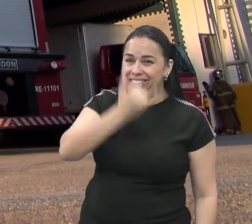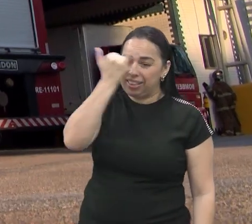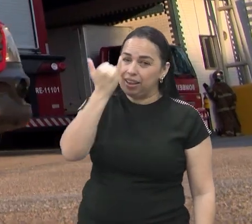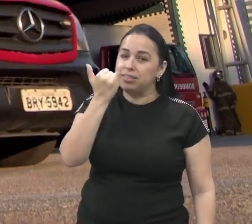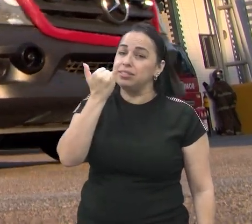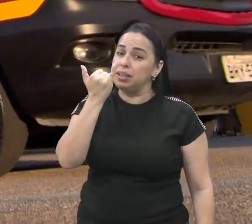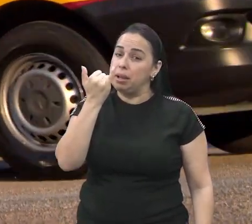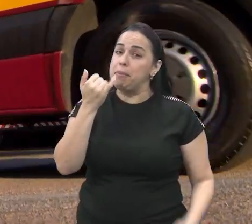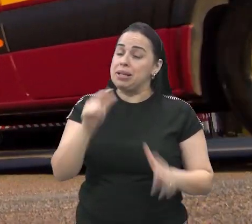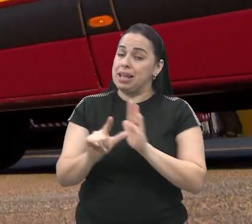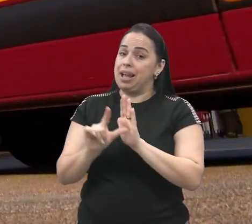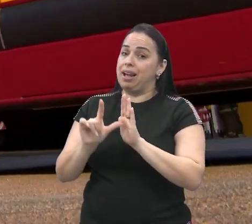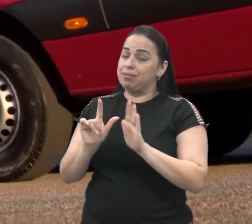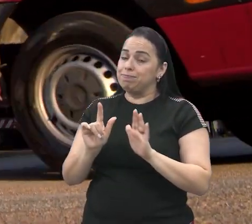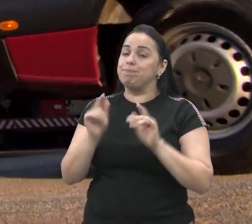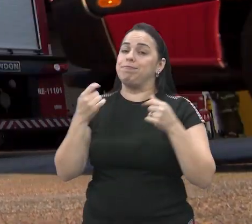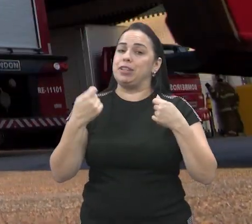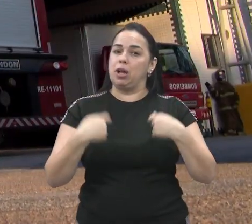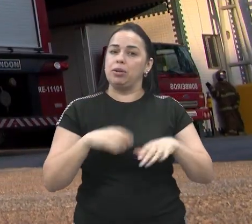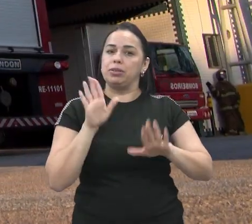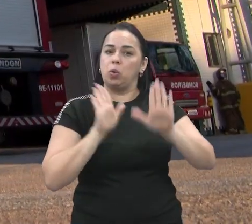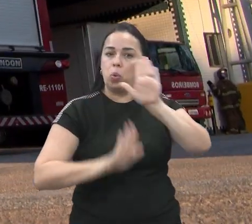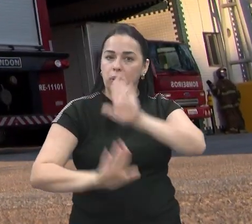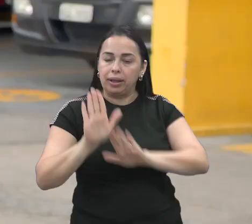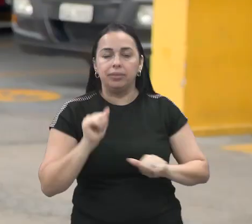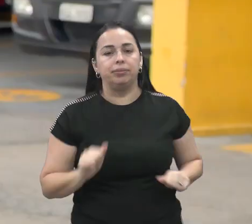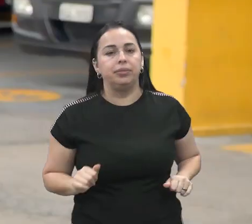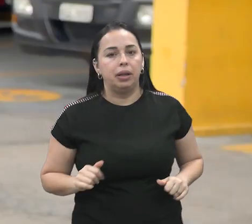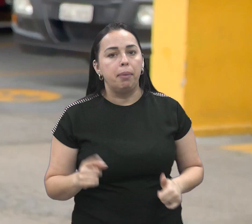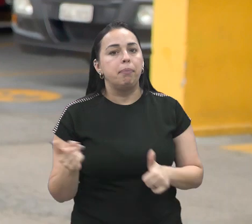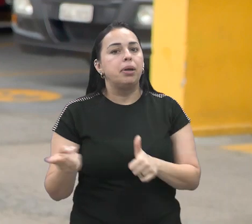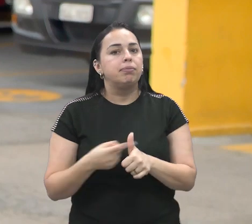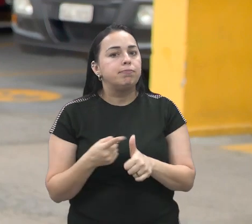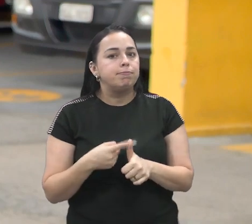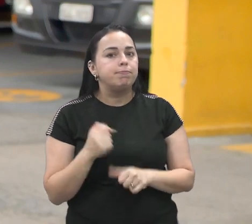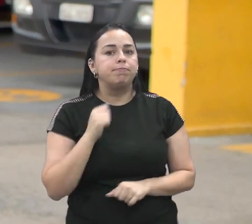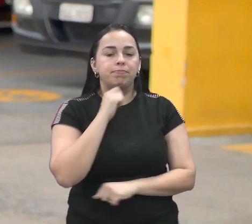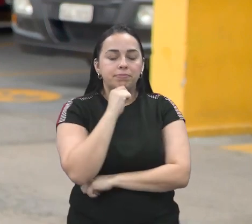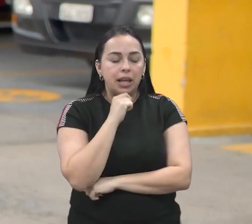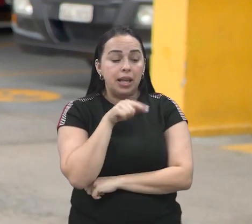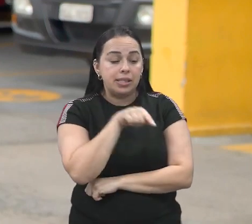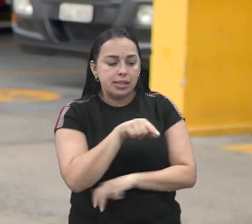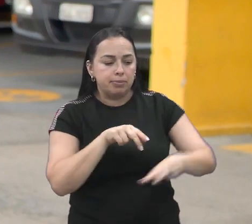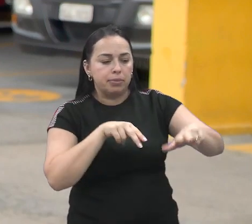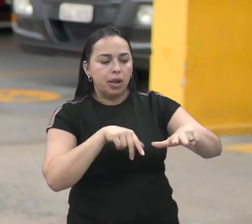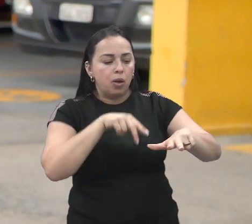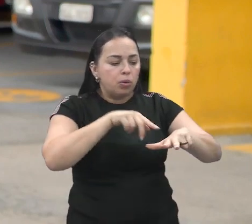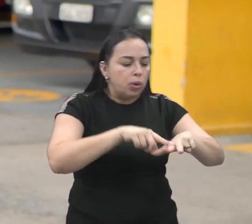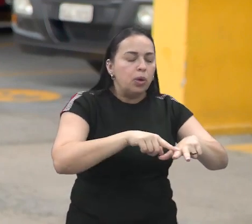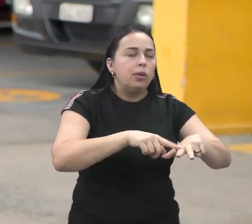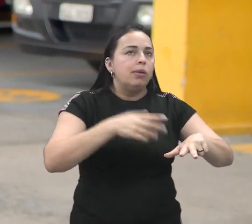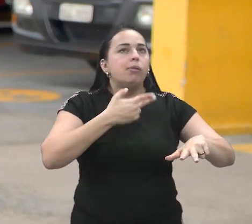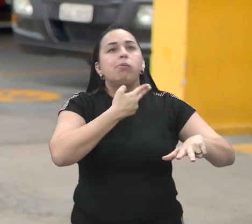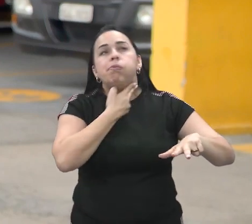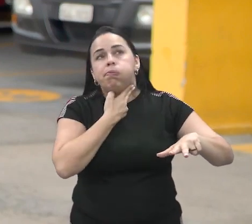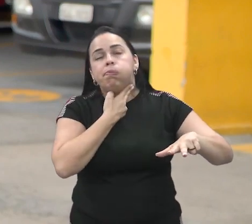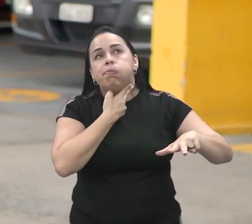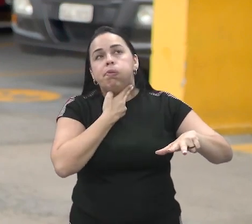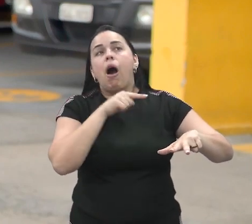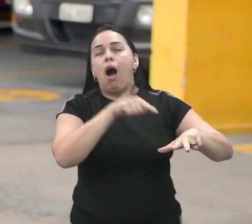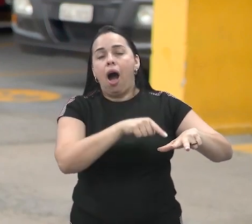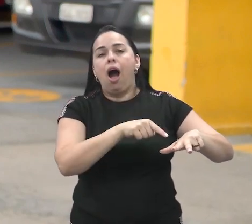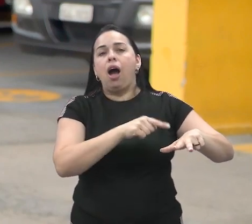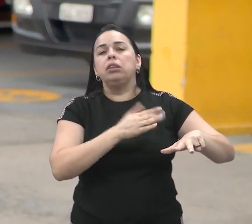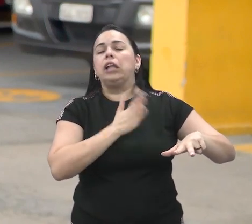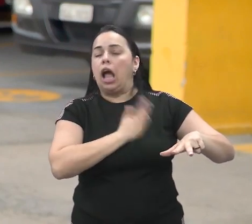acidente acontece, alguns cuidados são necessários. E a primeira coisa que você tem que fazer é verificar os sinais vitais da vítima. Ver se